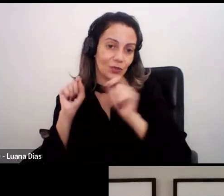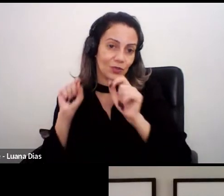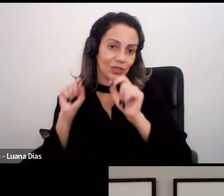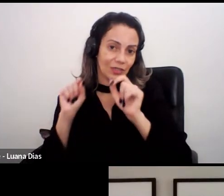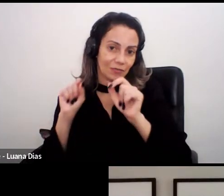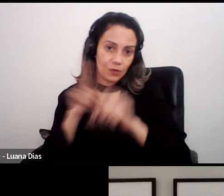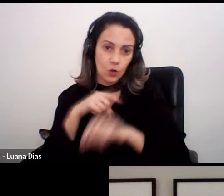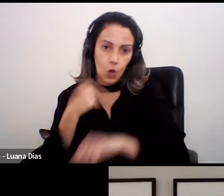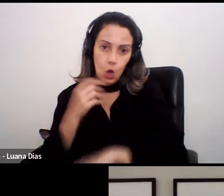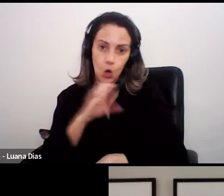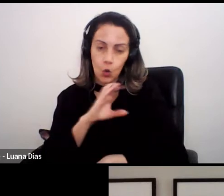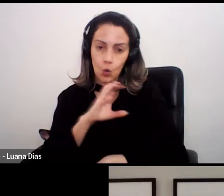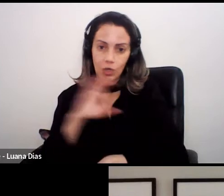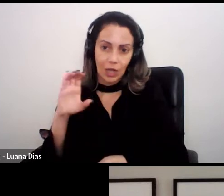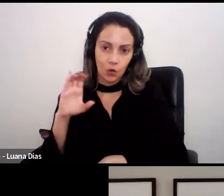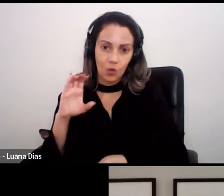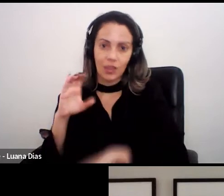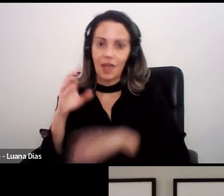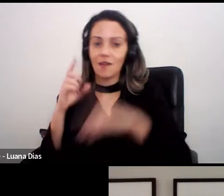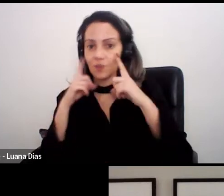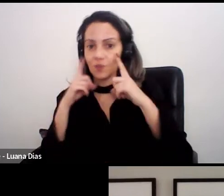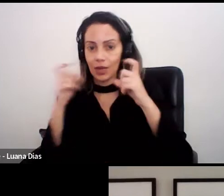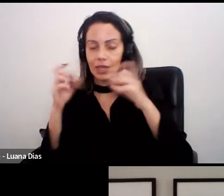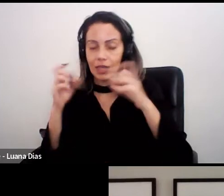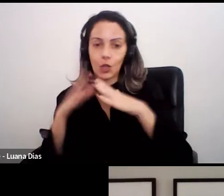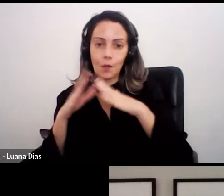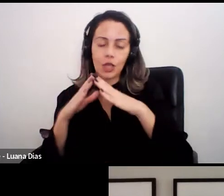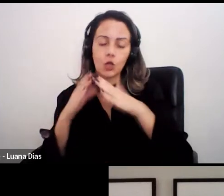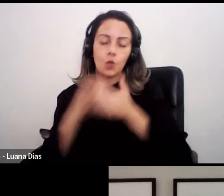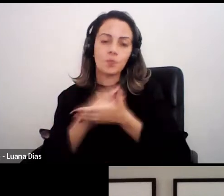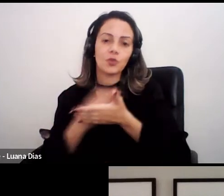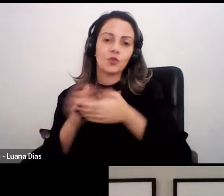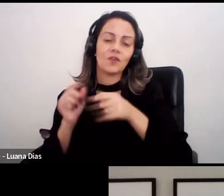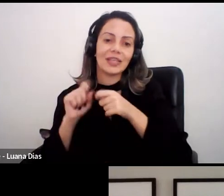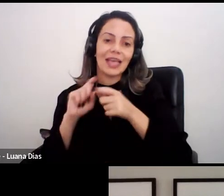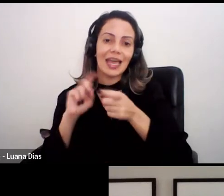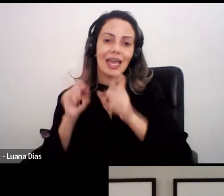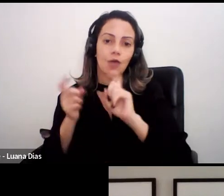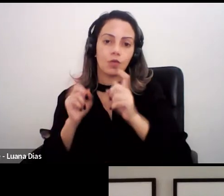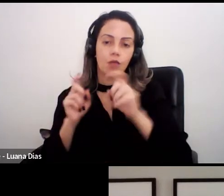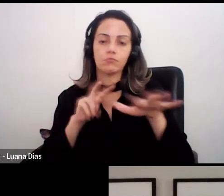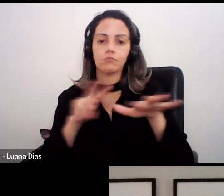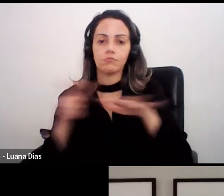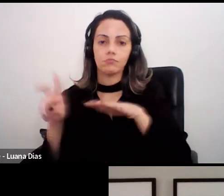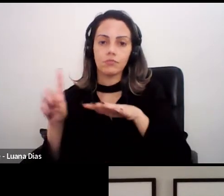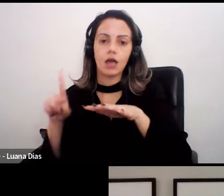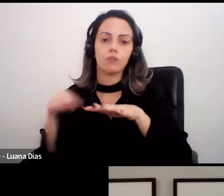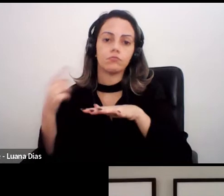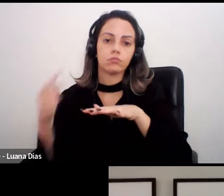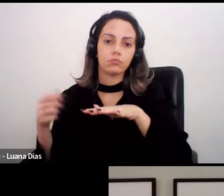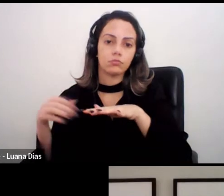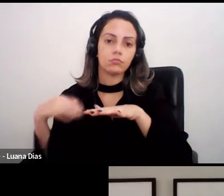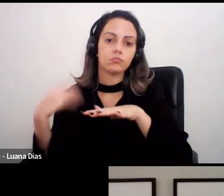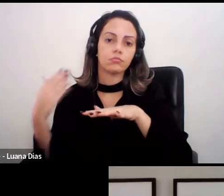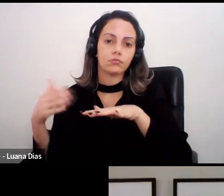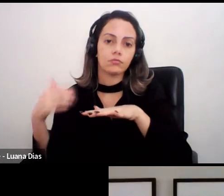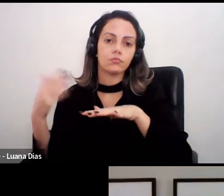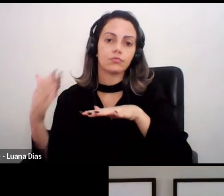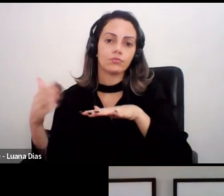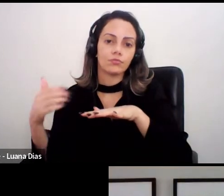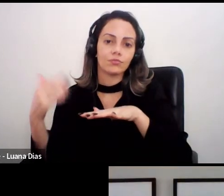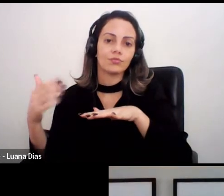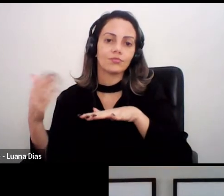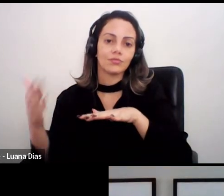da violência doméstica? Nós começamos a fazer reuniões semanais com a rede de enfrentamento à violência doméstica do Estado do